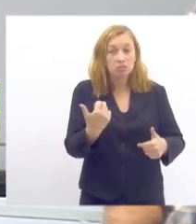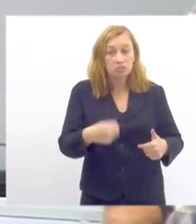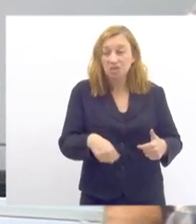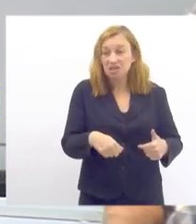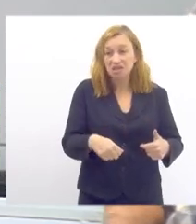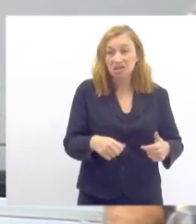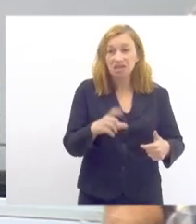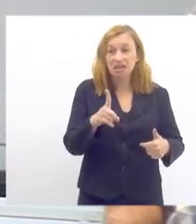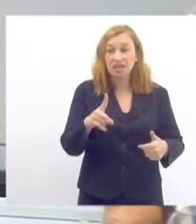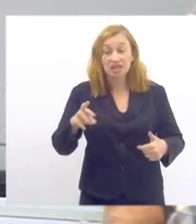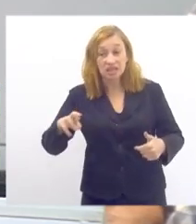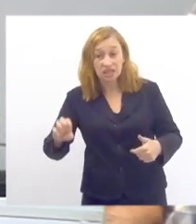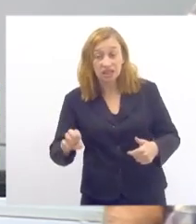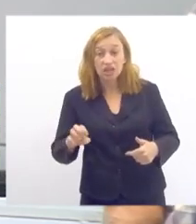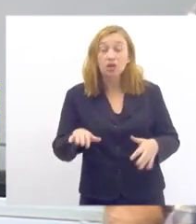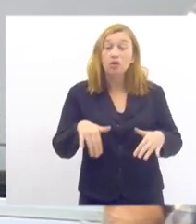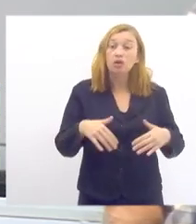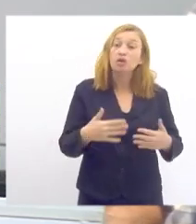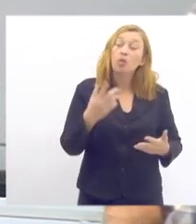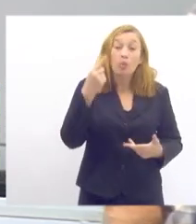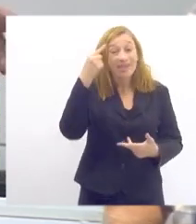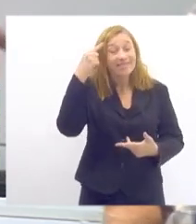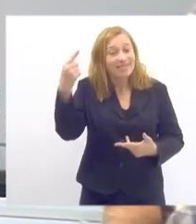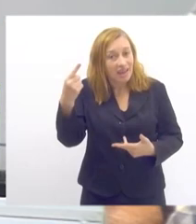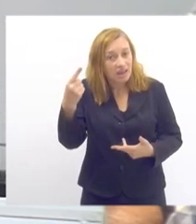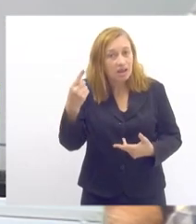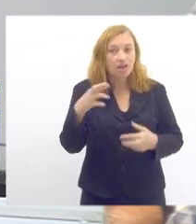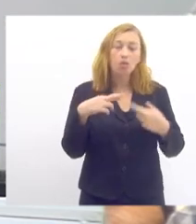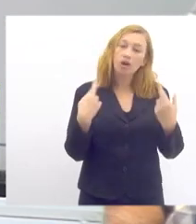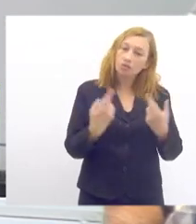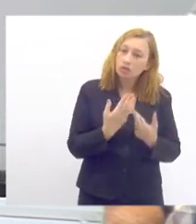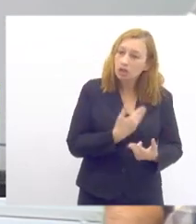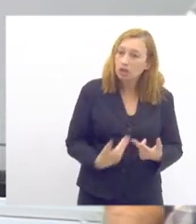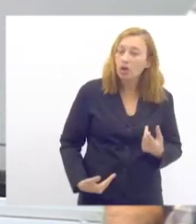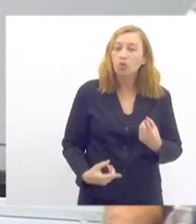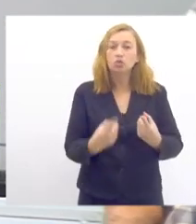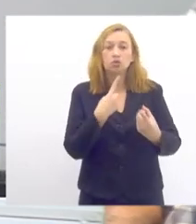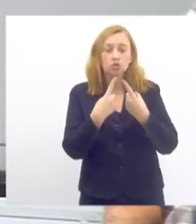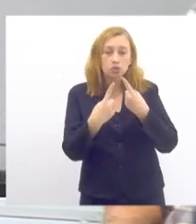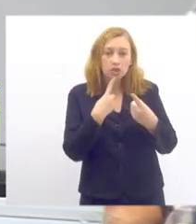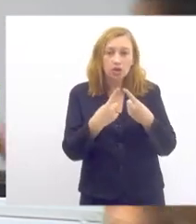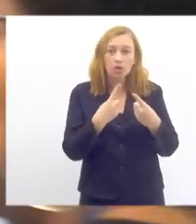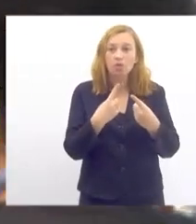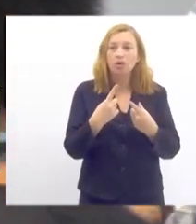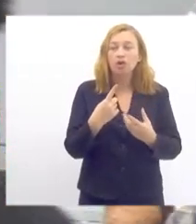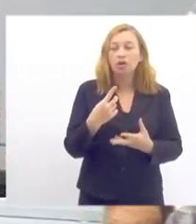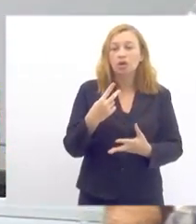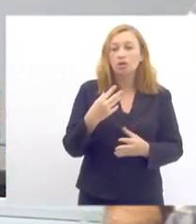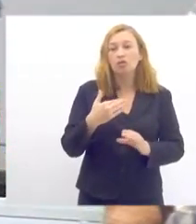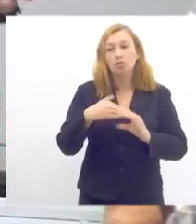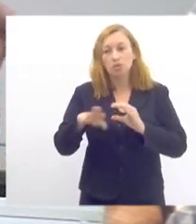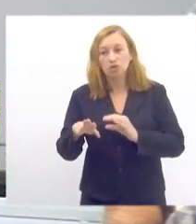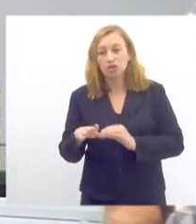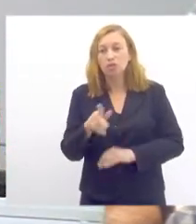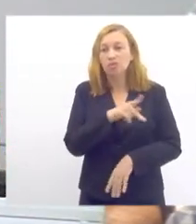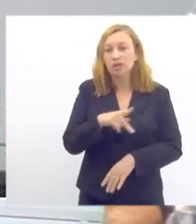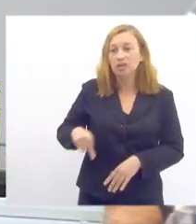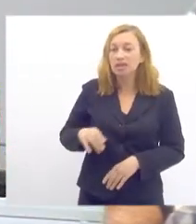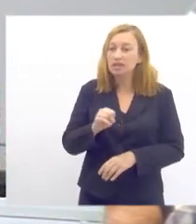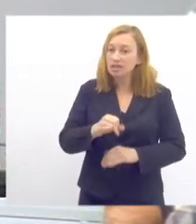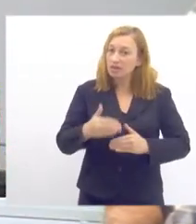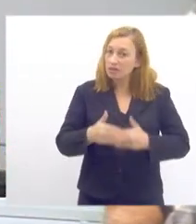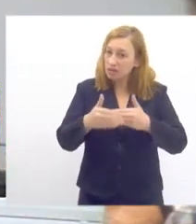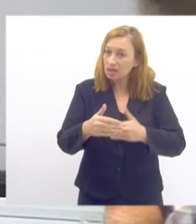Como é uma audiência, apenas um debate, eu estou trazendo essa minha ideia aqui para uma discussão, que eu vou levar isso para o presidente, caso a gente avance por